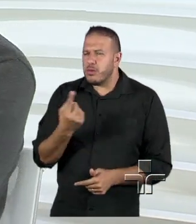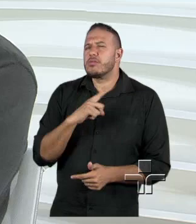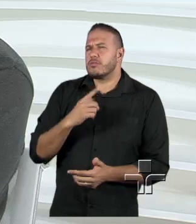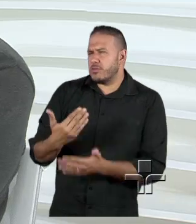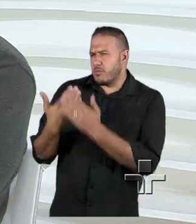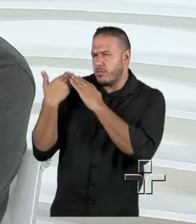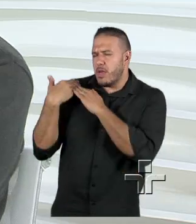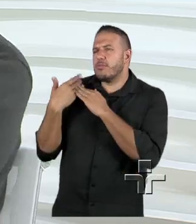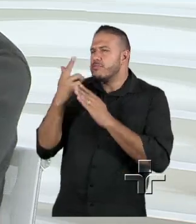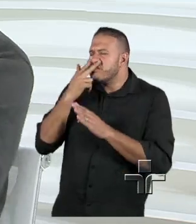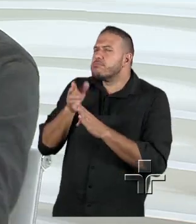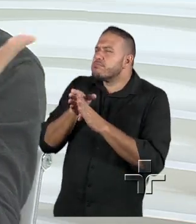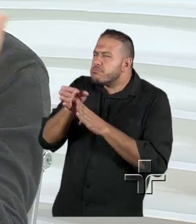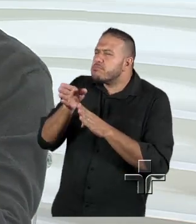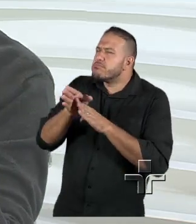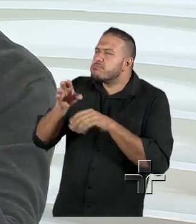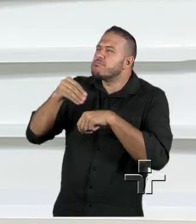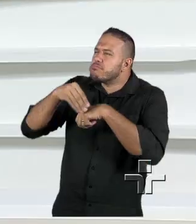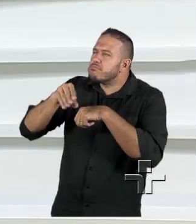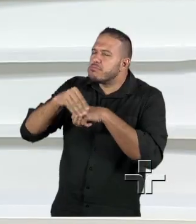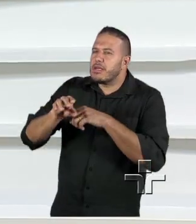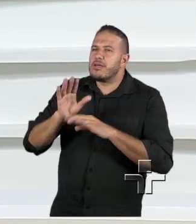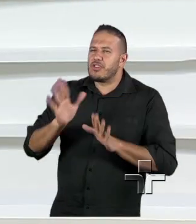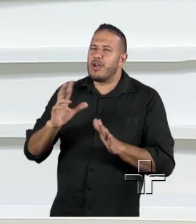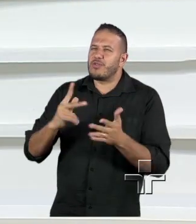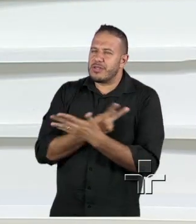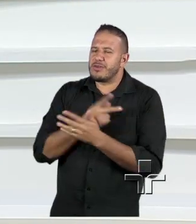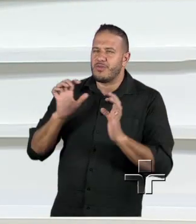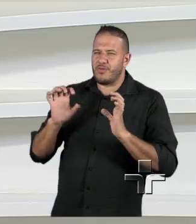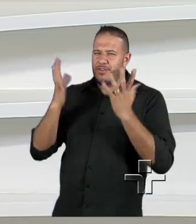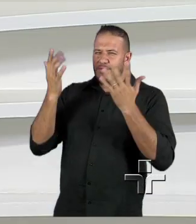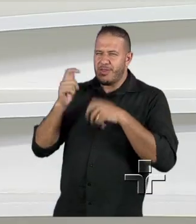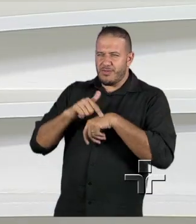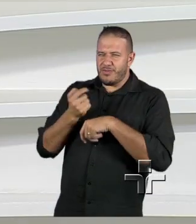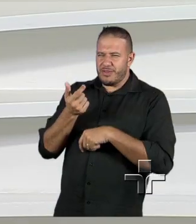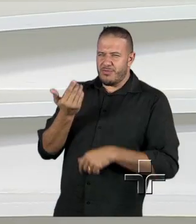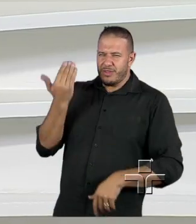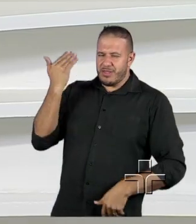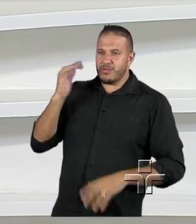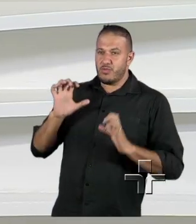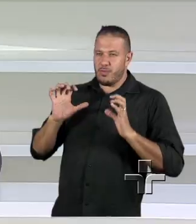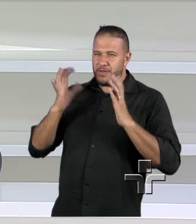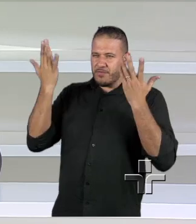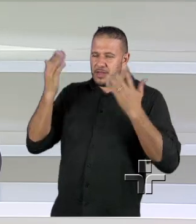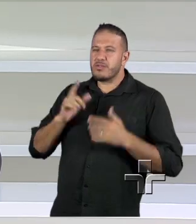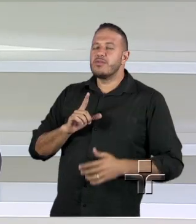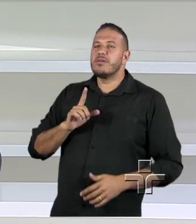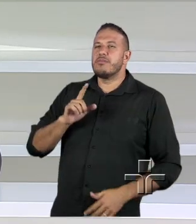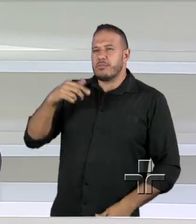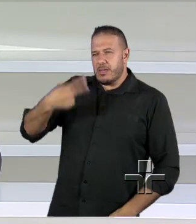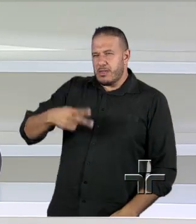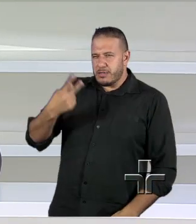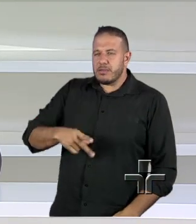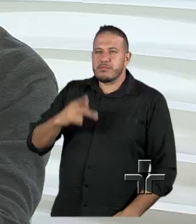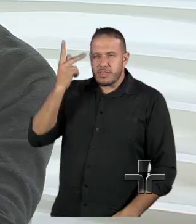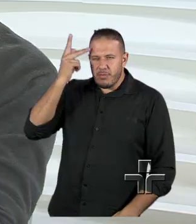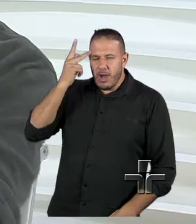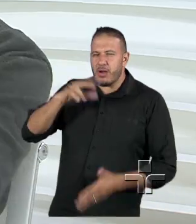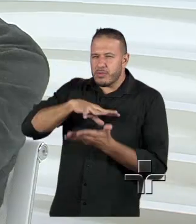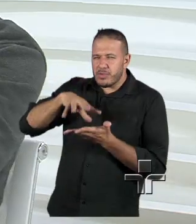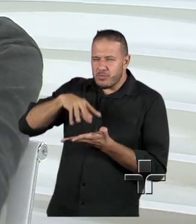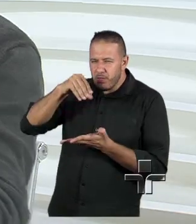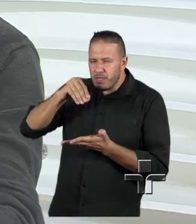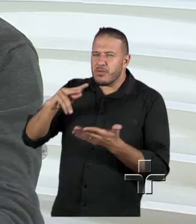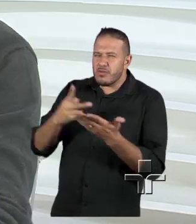de educar o consumidor. Aliás, a gente teve evento recentemente, num evento Bean to Bar, aqui em São Paulo, em Ibirapuera, e éramos a